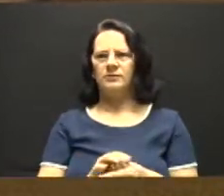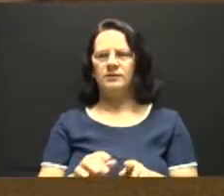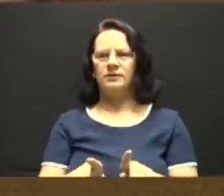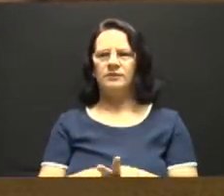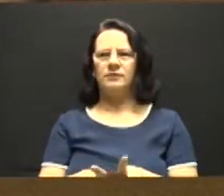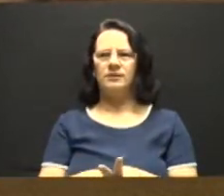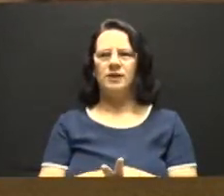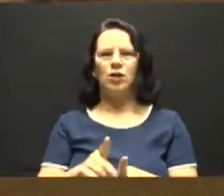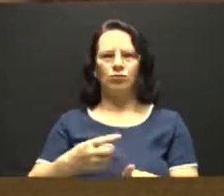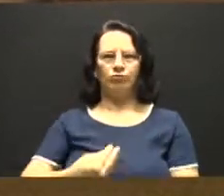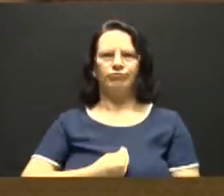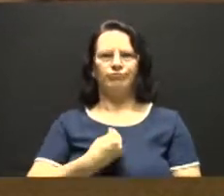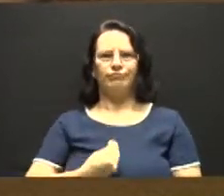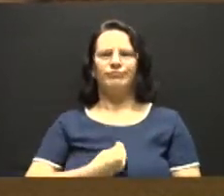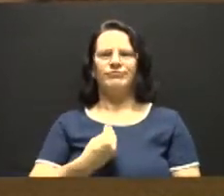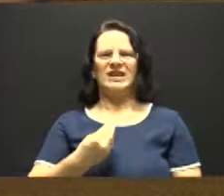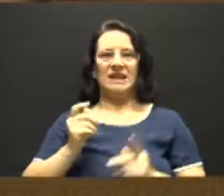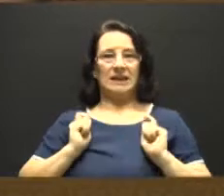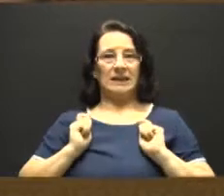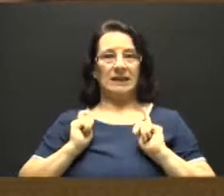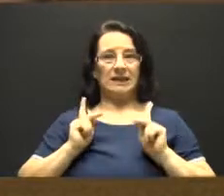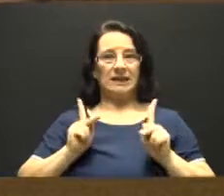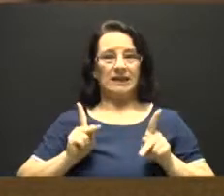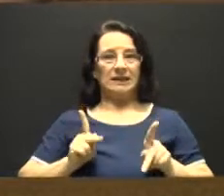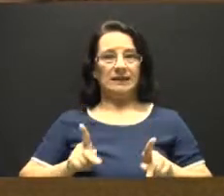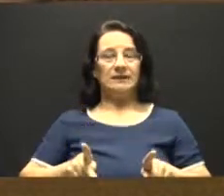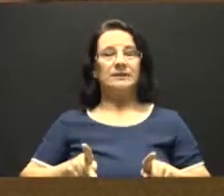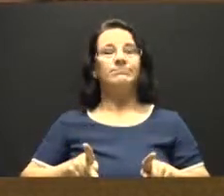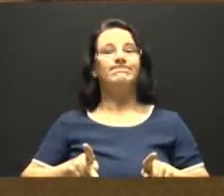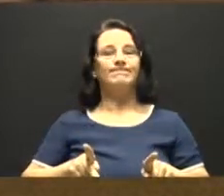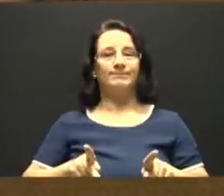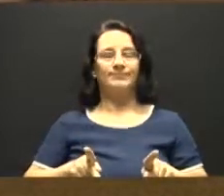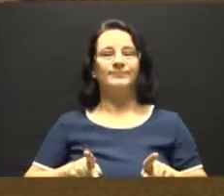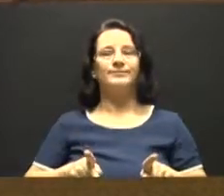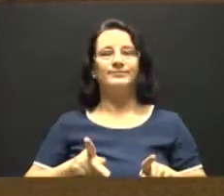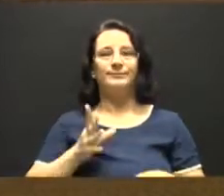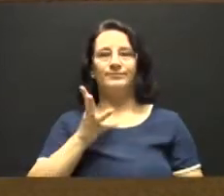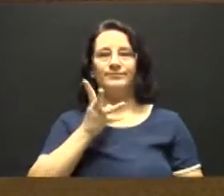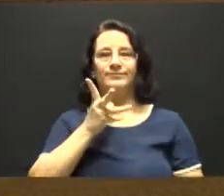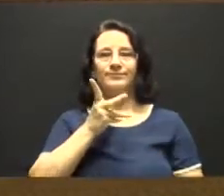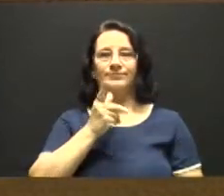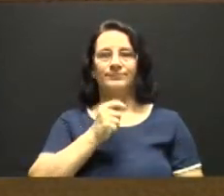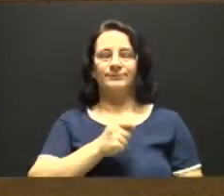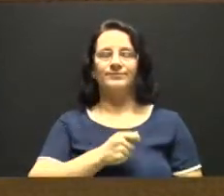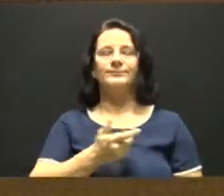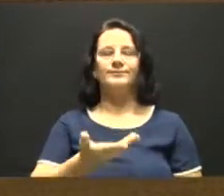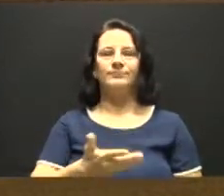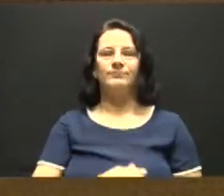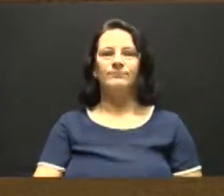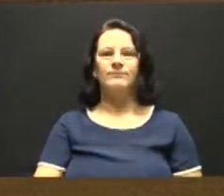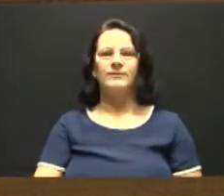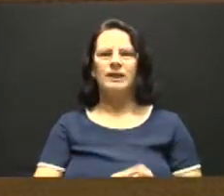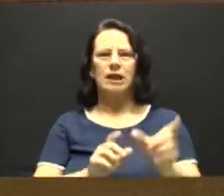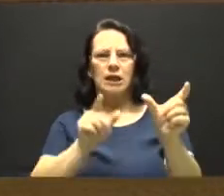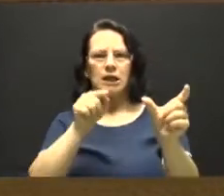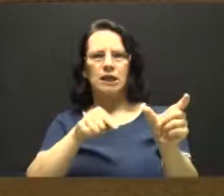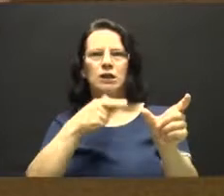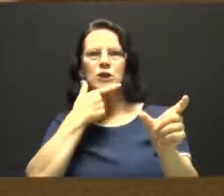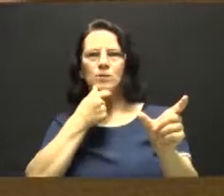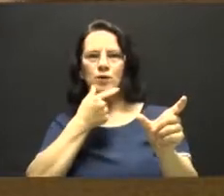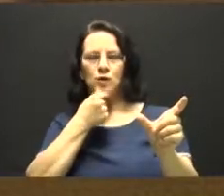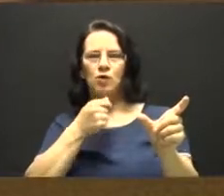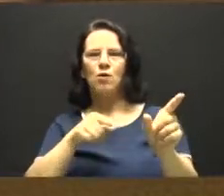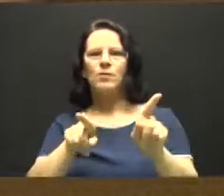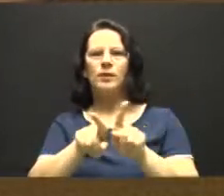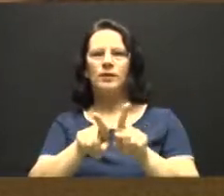né tem que se aposentar mais tarde por causa dela no entanto esse mesmo homem revelou